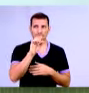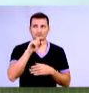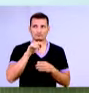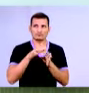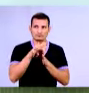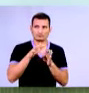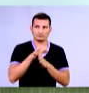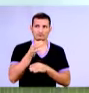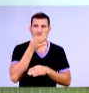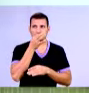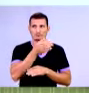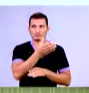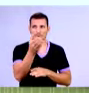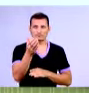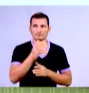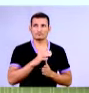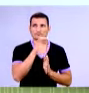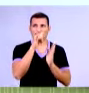para vocês.